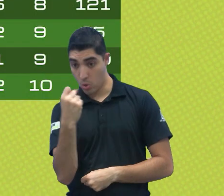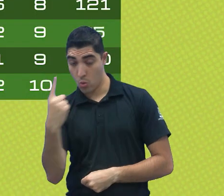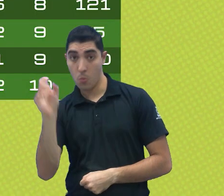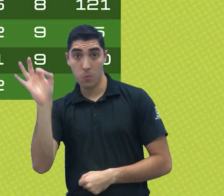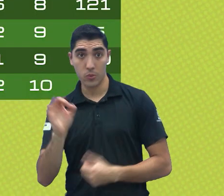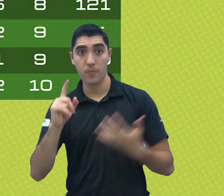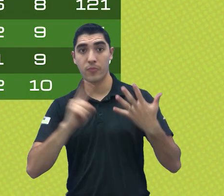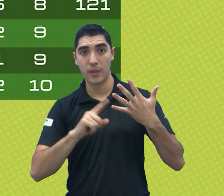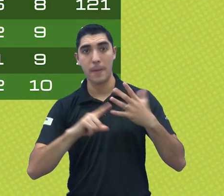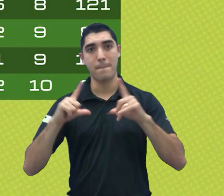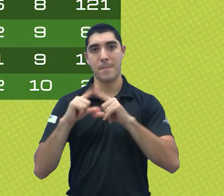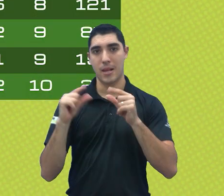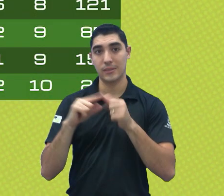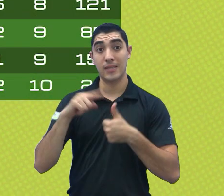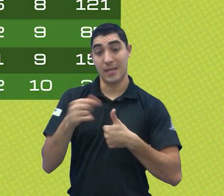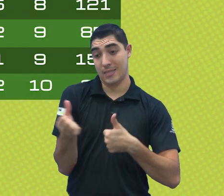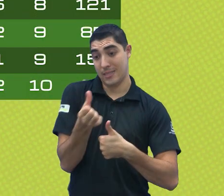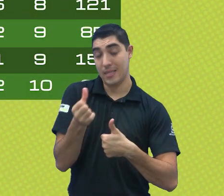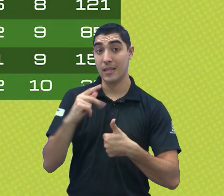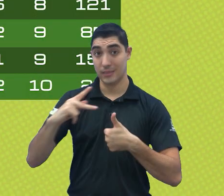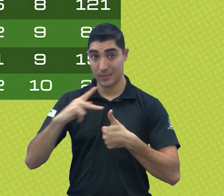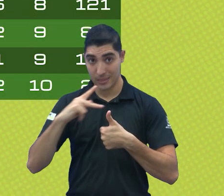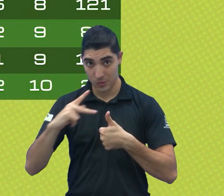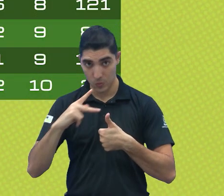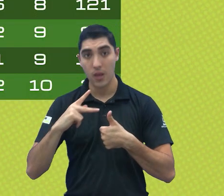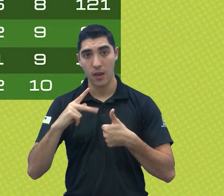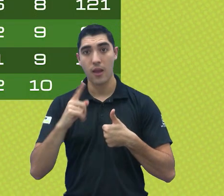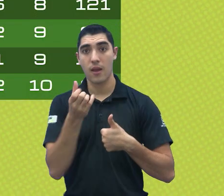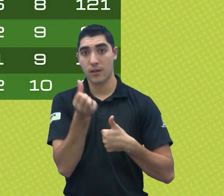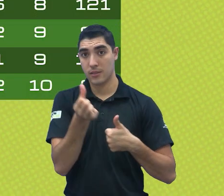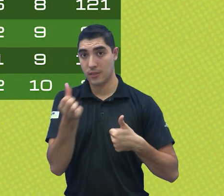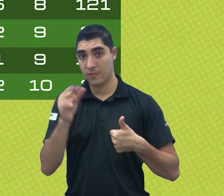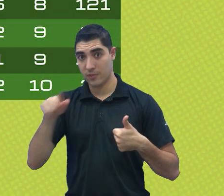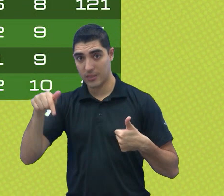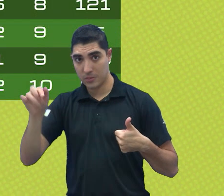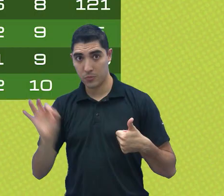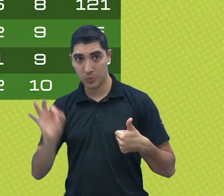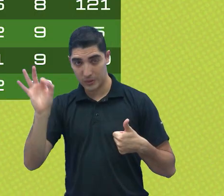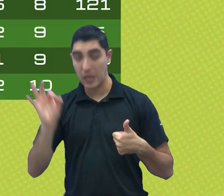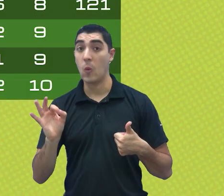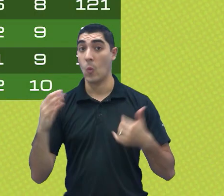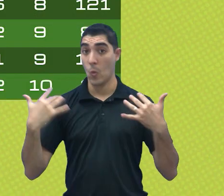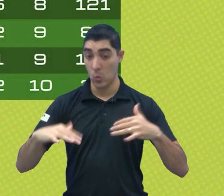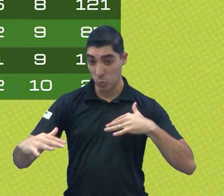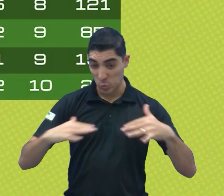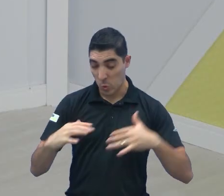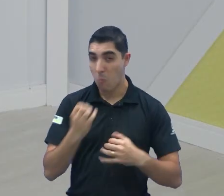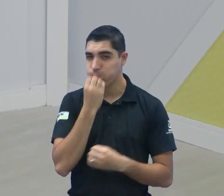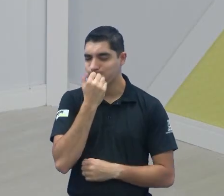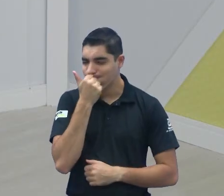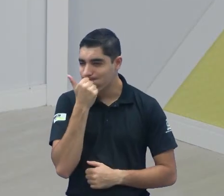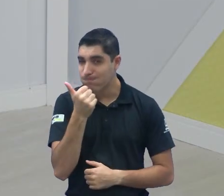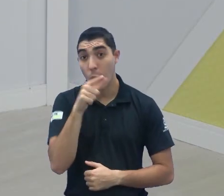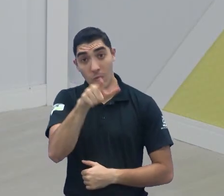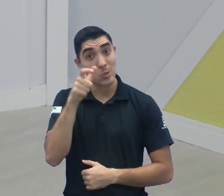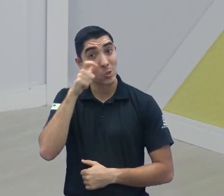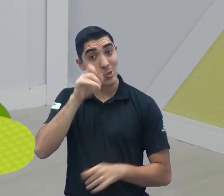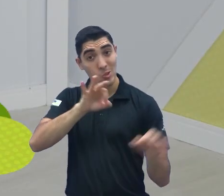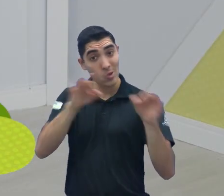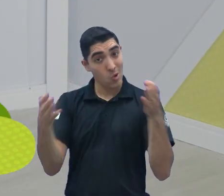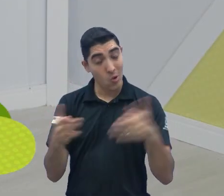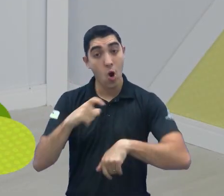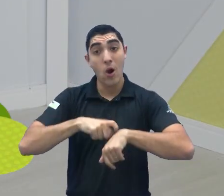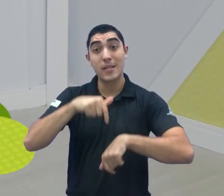Brasília, sexto São José, 66,7%. Briga de cachorro grande, jogo bom para você acompanhar hoje, 7h30 da